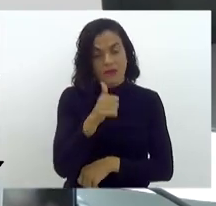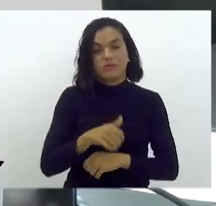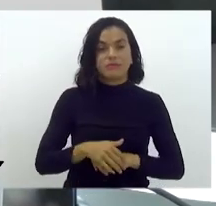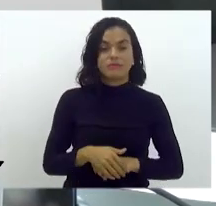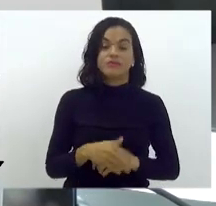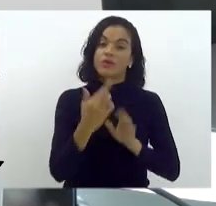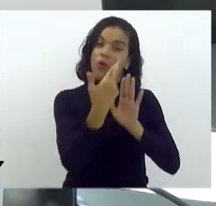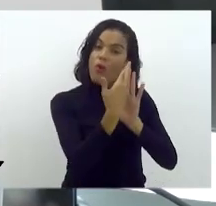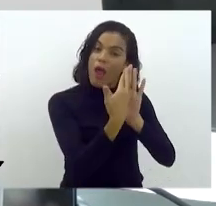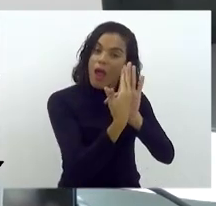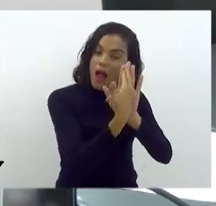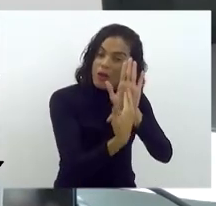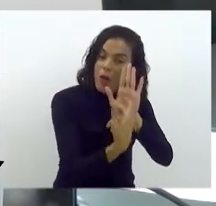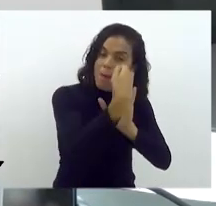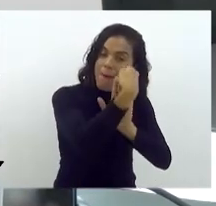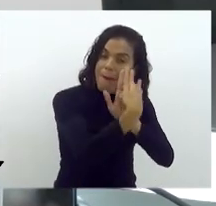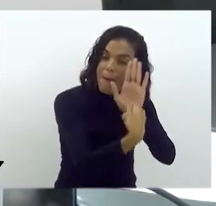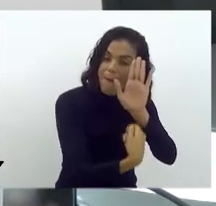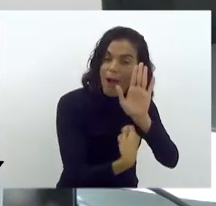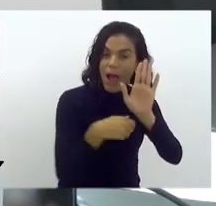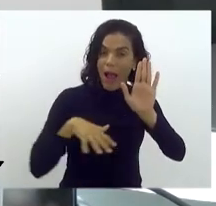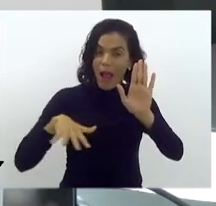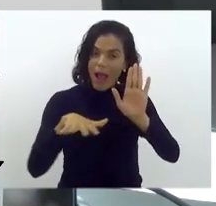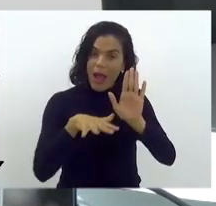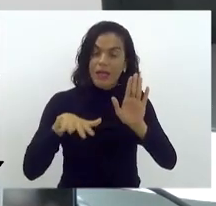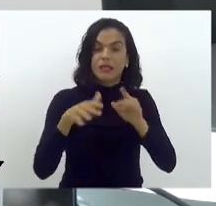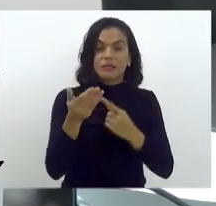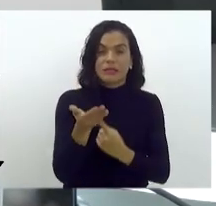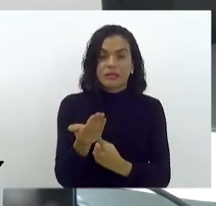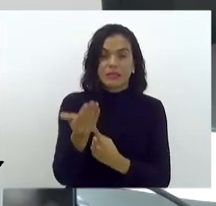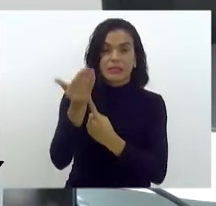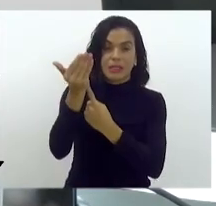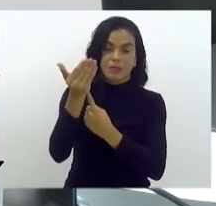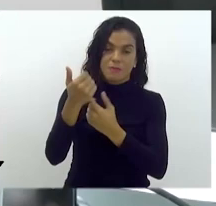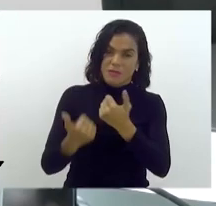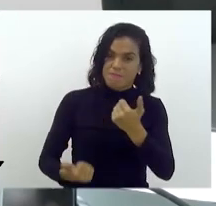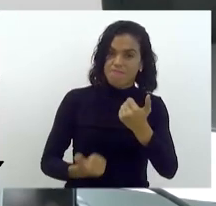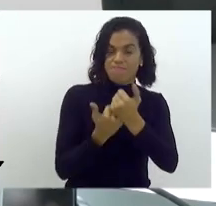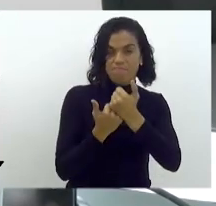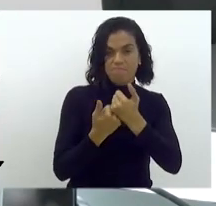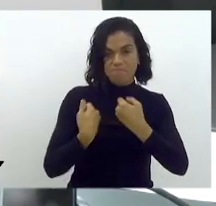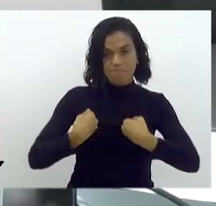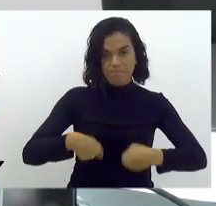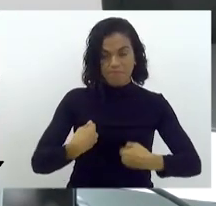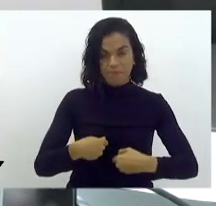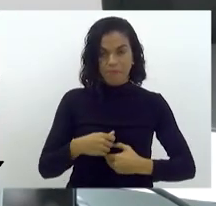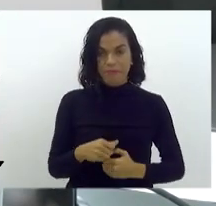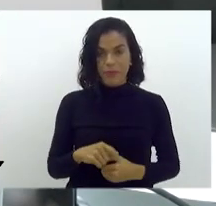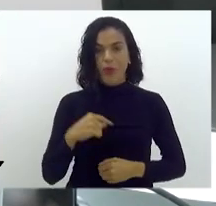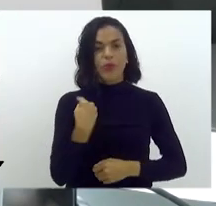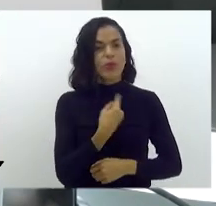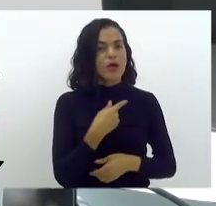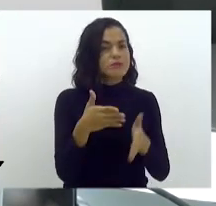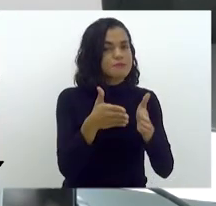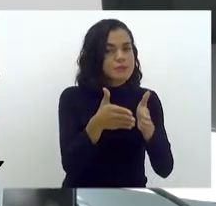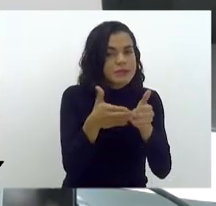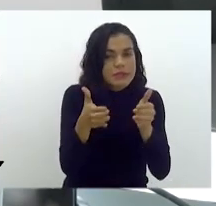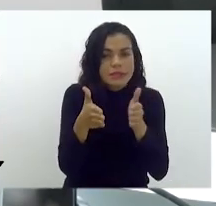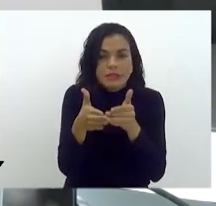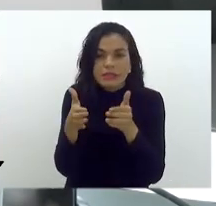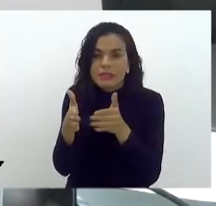relatório que essas áreas da tecnologia sejam fortalecidas então que nós solicitamos aí